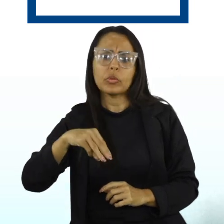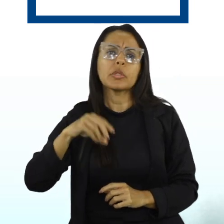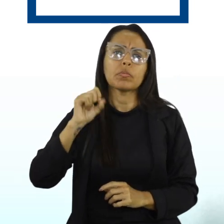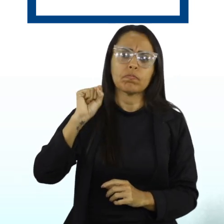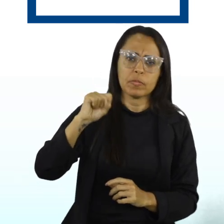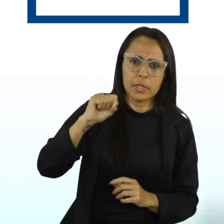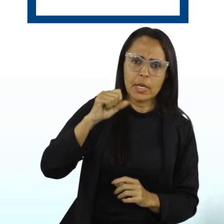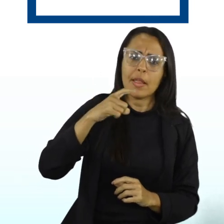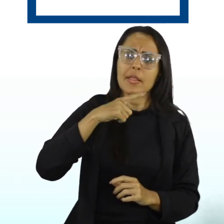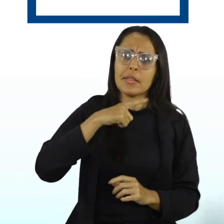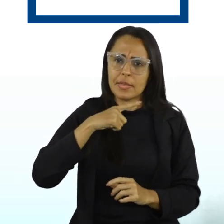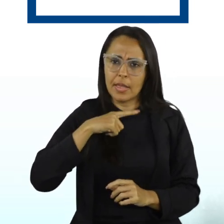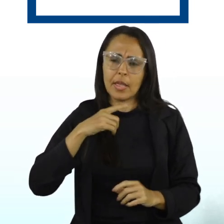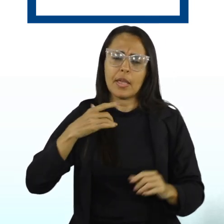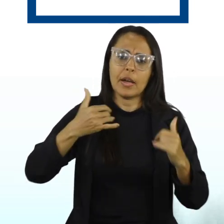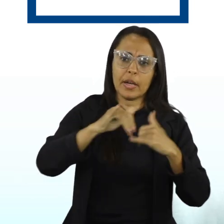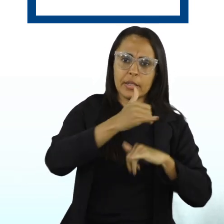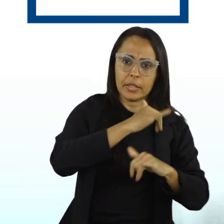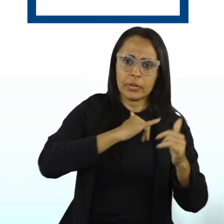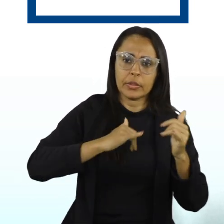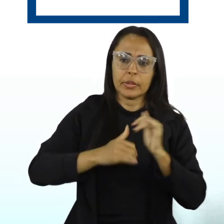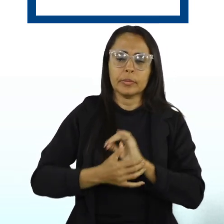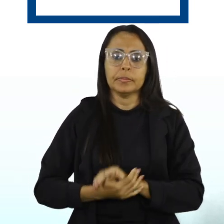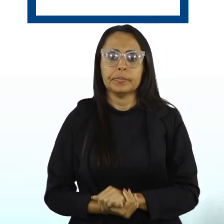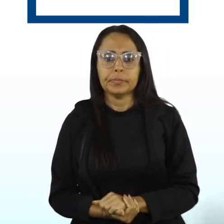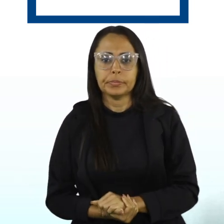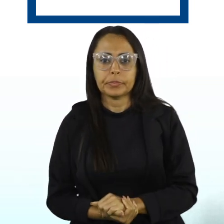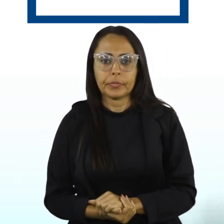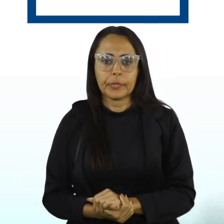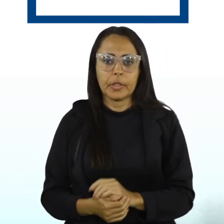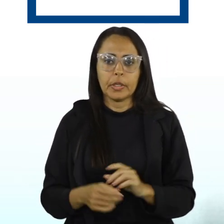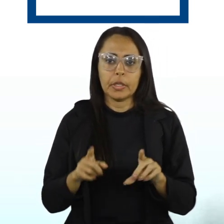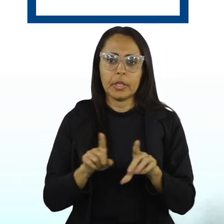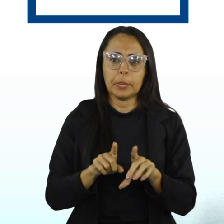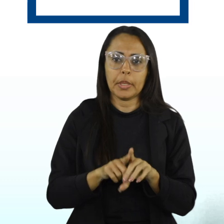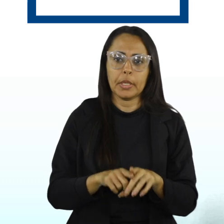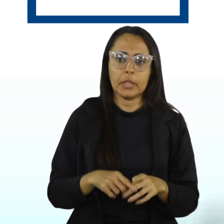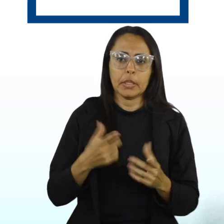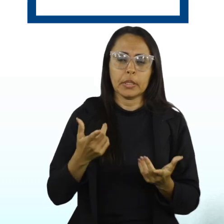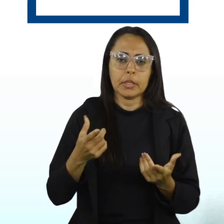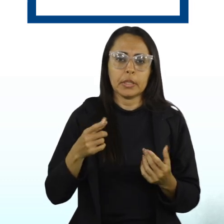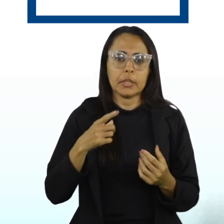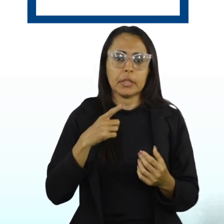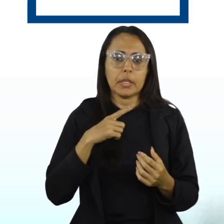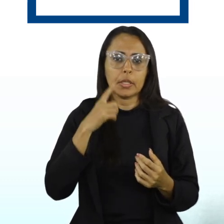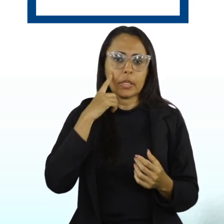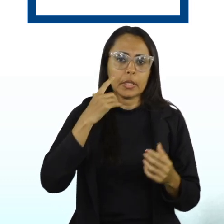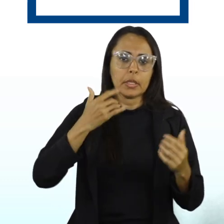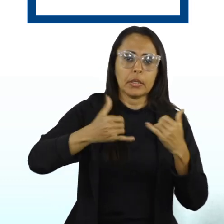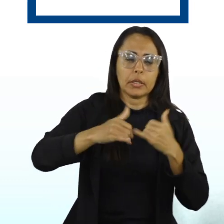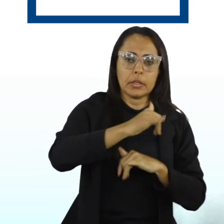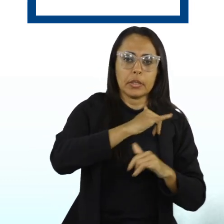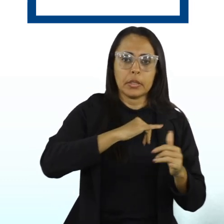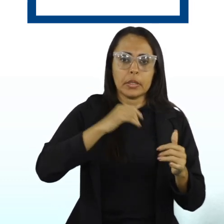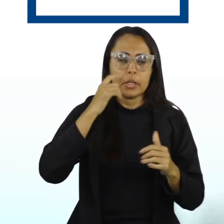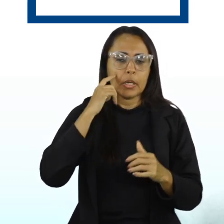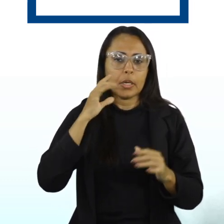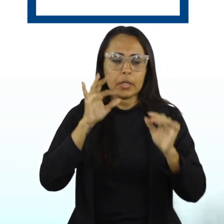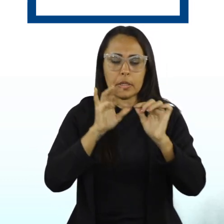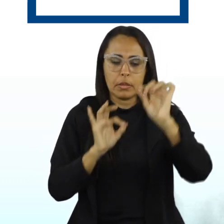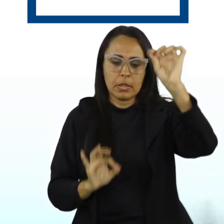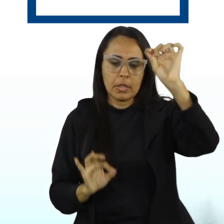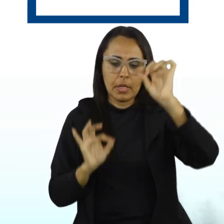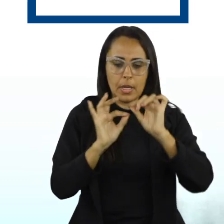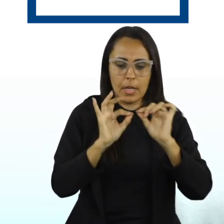sim. Então, ele tem energia potencial gravitacional e como ele deforma a mola, ele tem a energia potencial